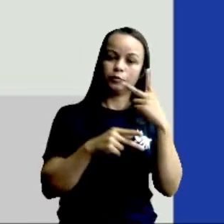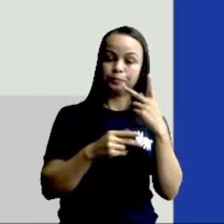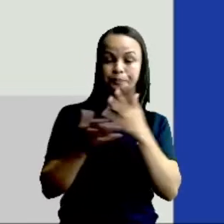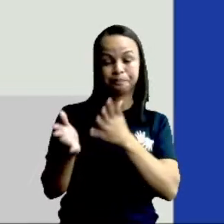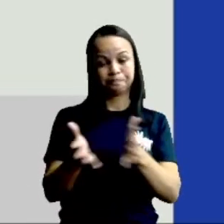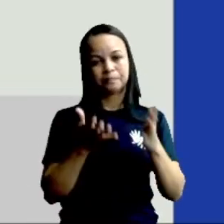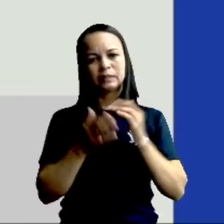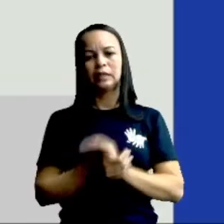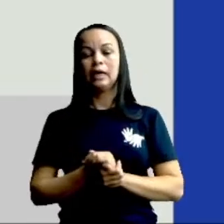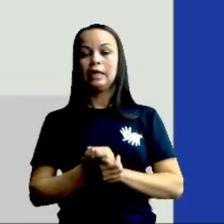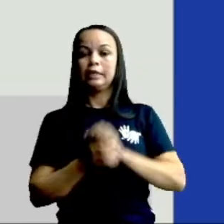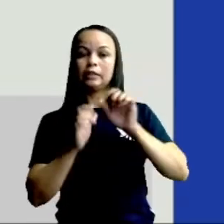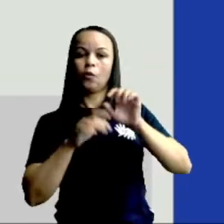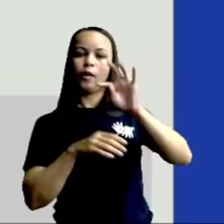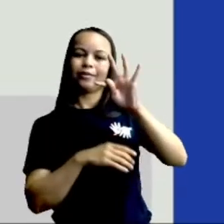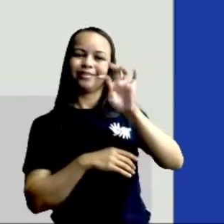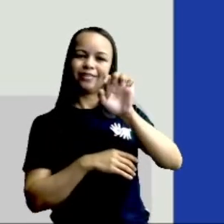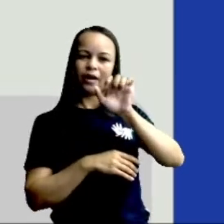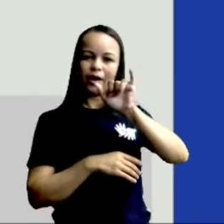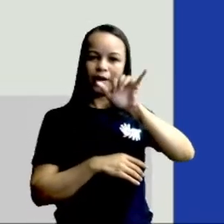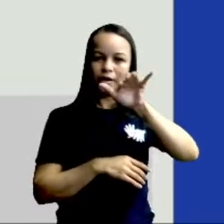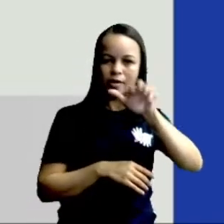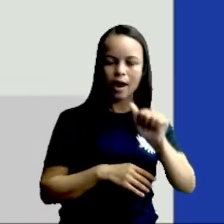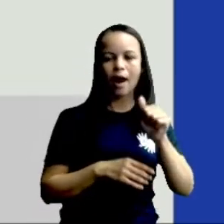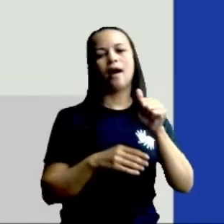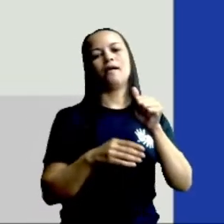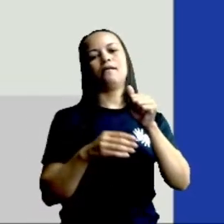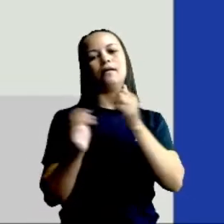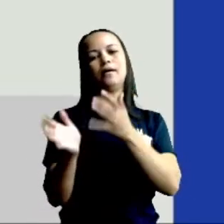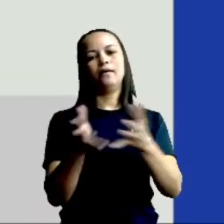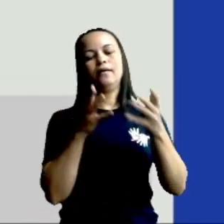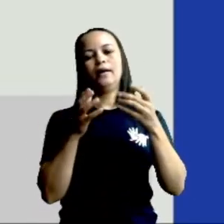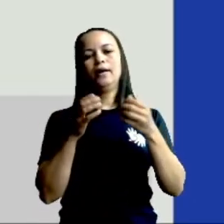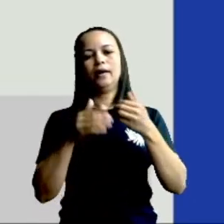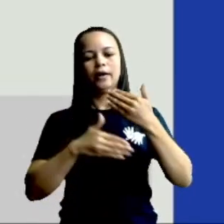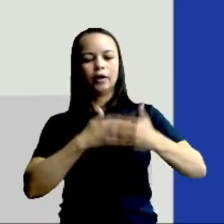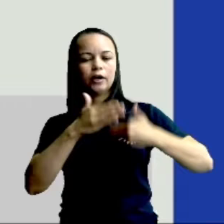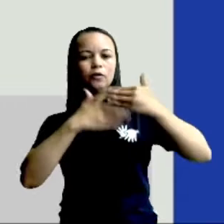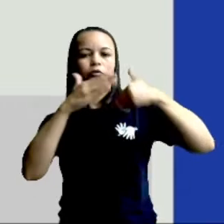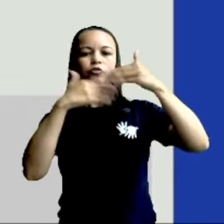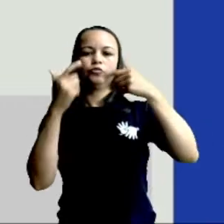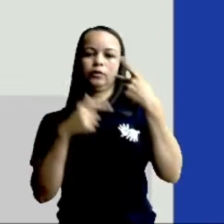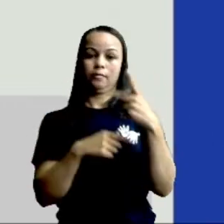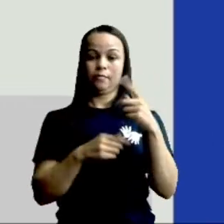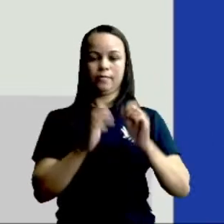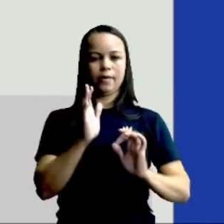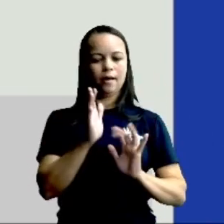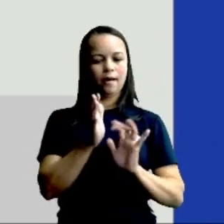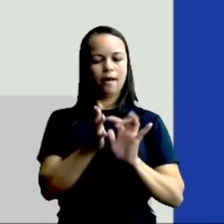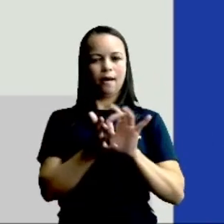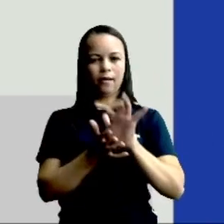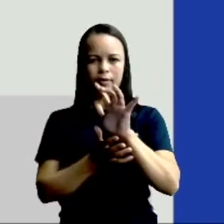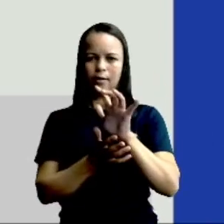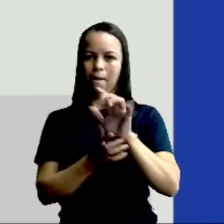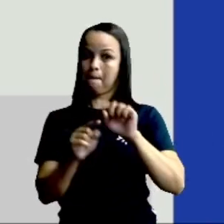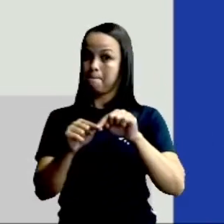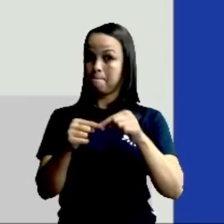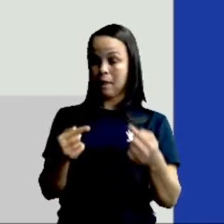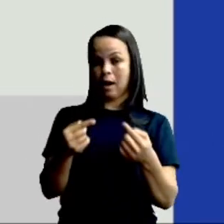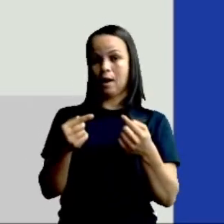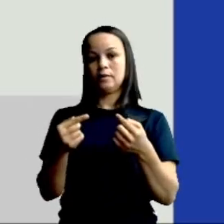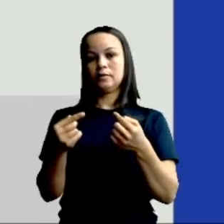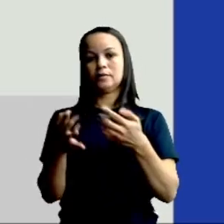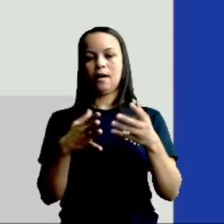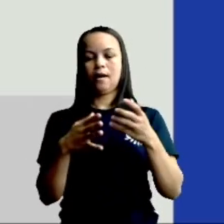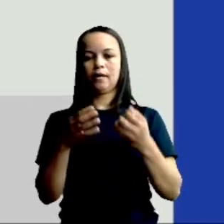Então, a teia é um elemento que foi construído pela aranha. Mas a aranha não foi construída, ela